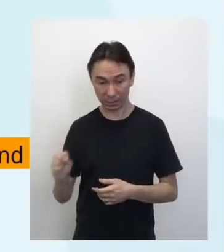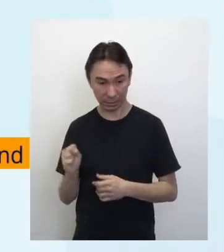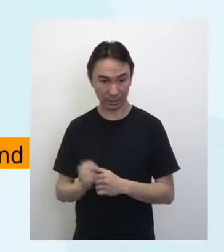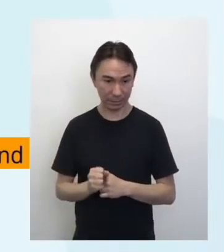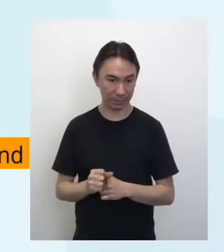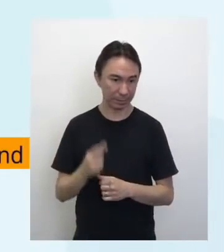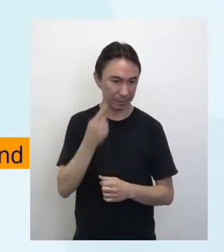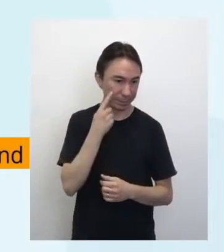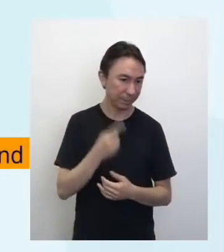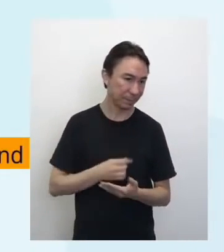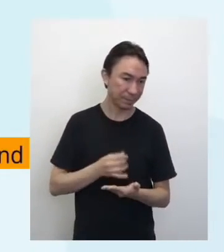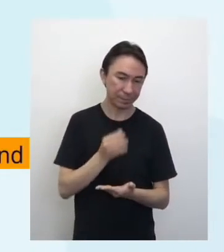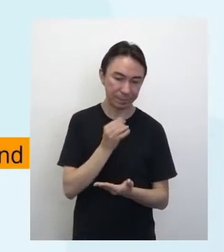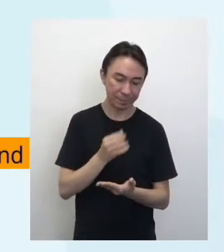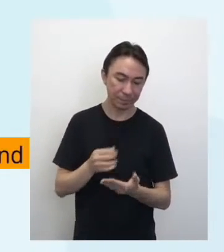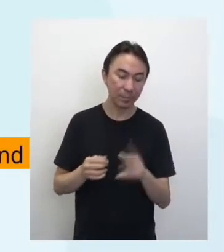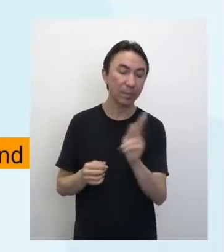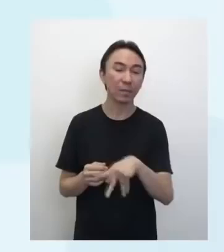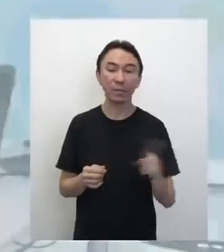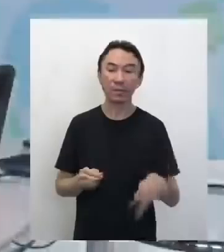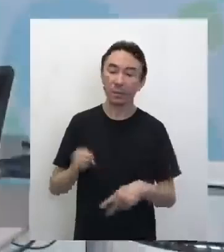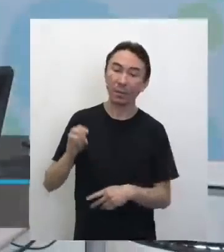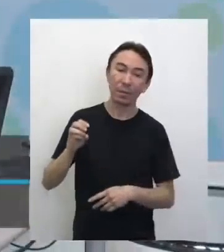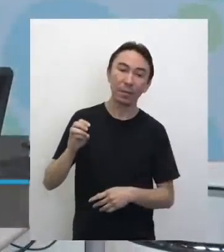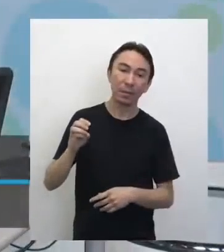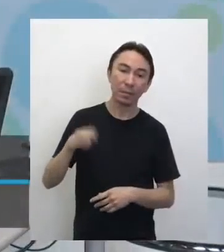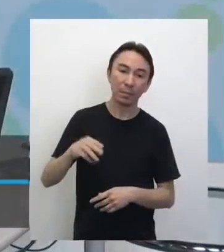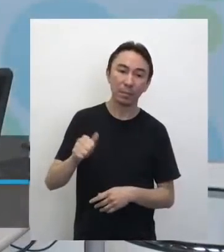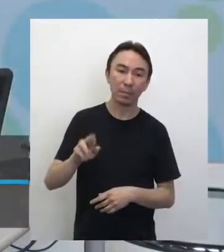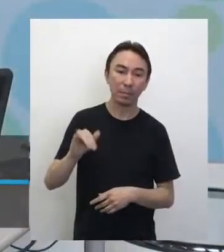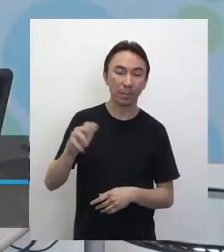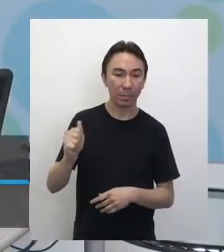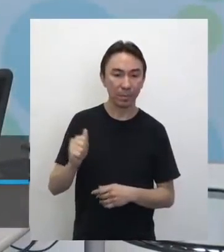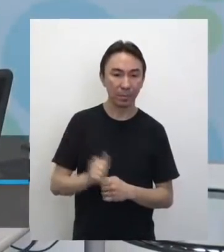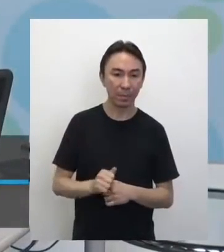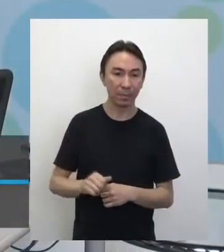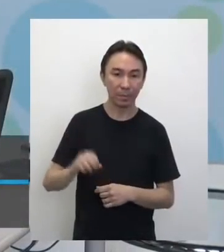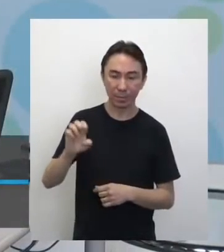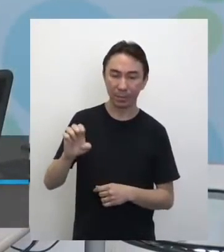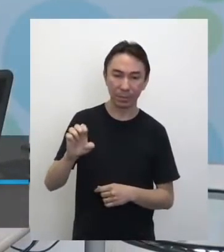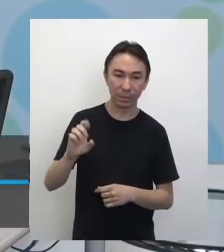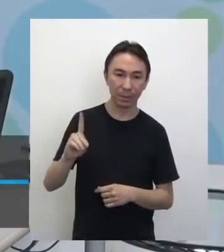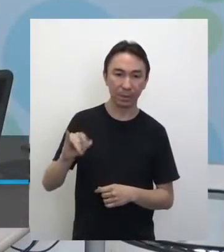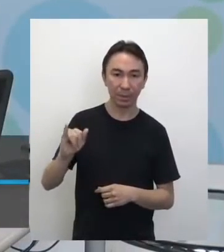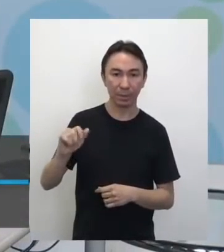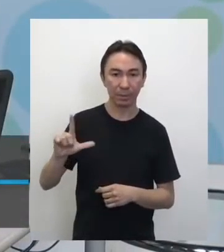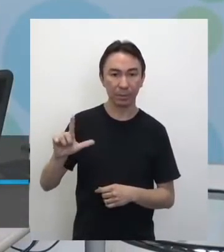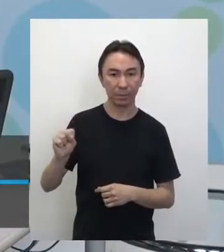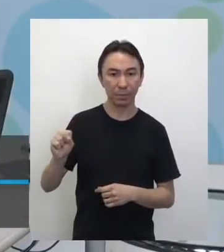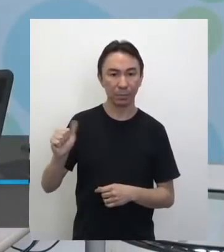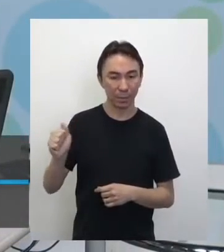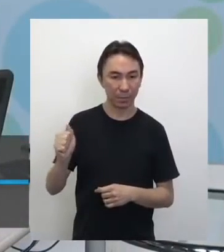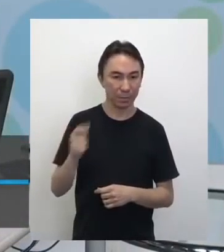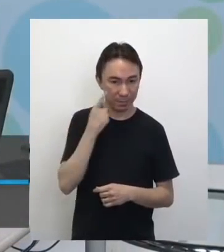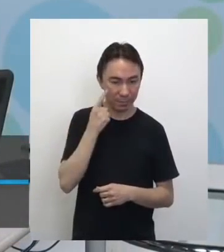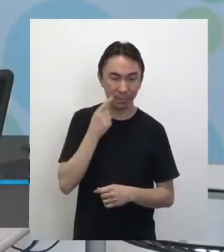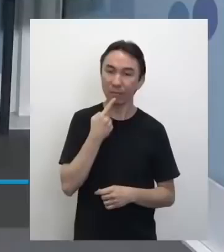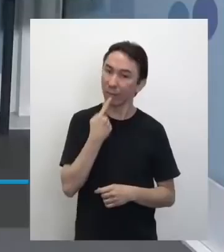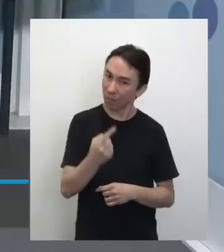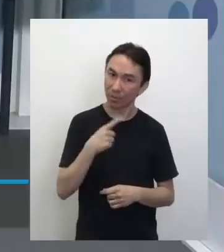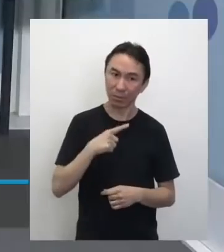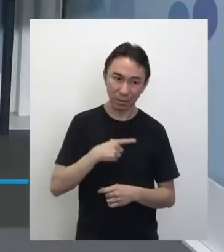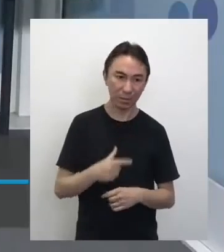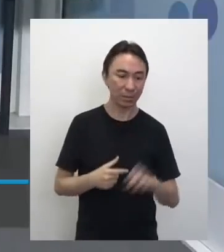Maria Ivone e a para o Edilson Estão dizendo que o que funcionou de esse esse Está